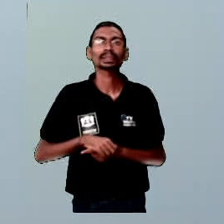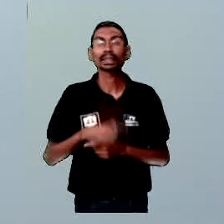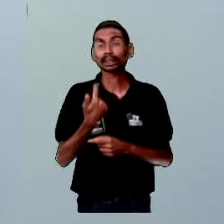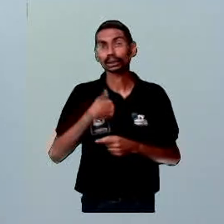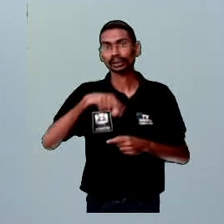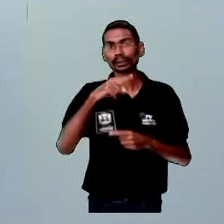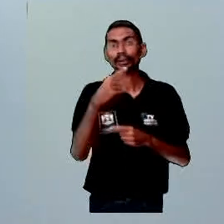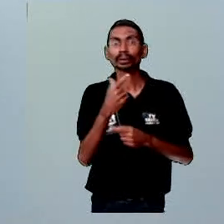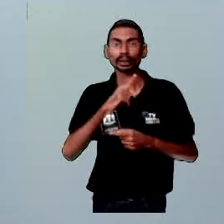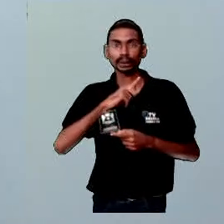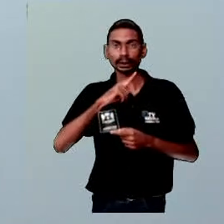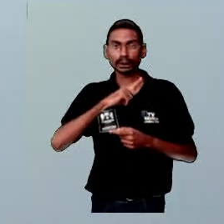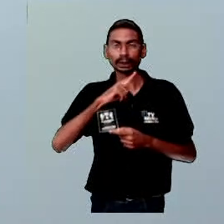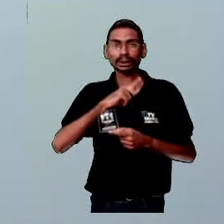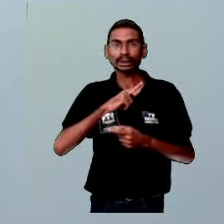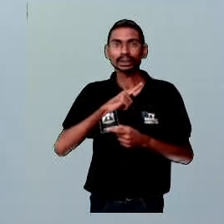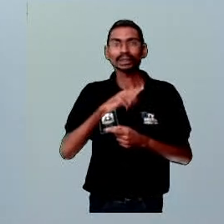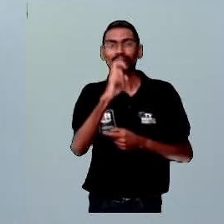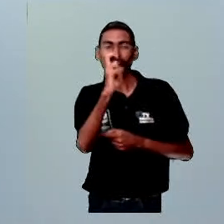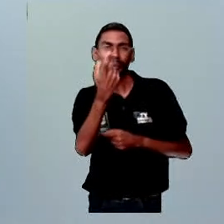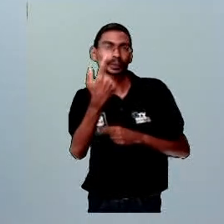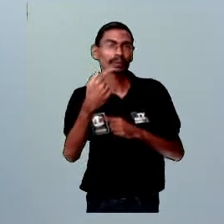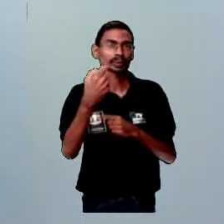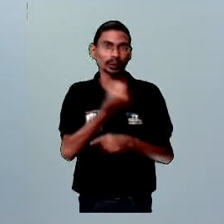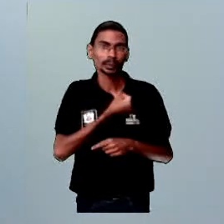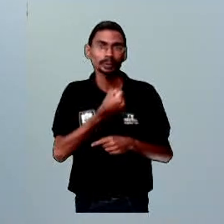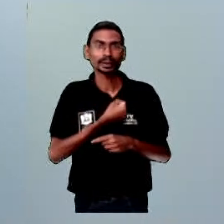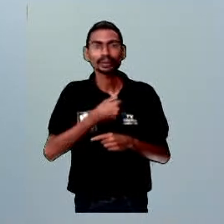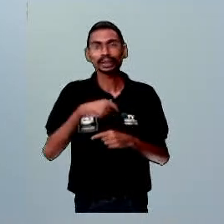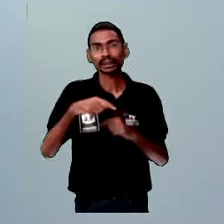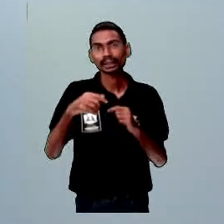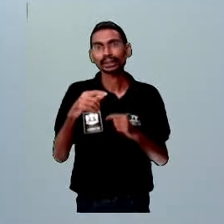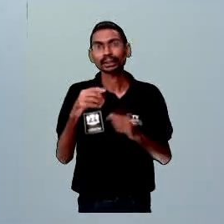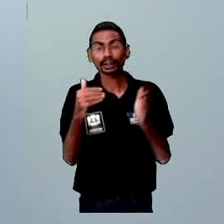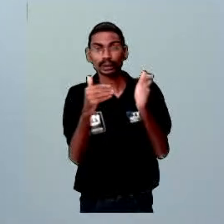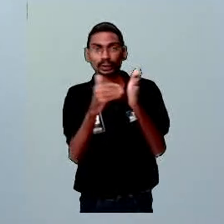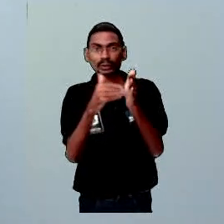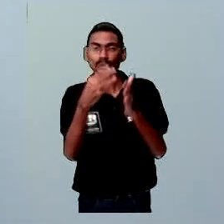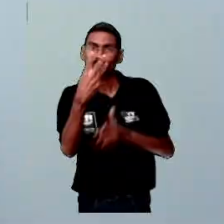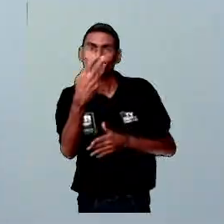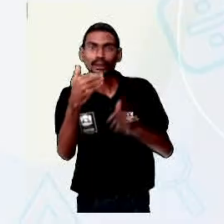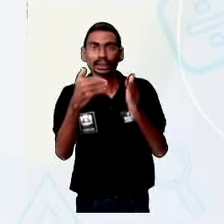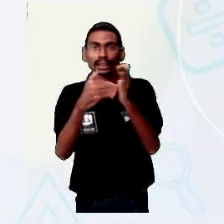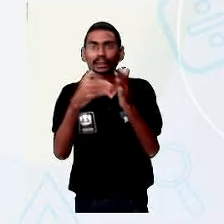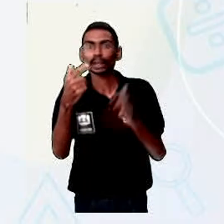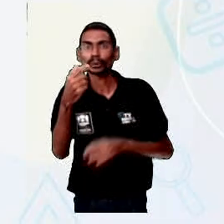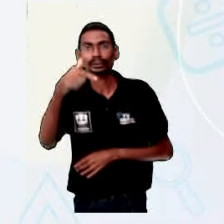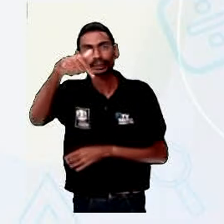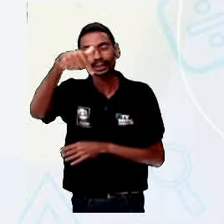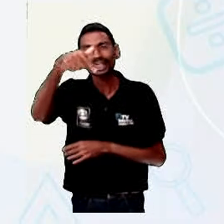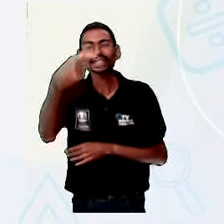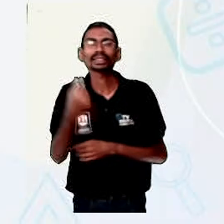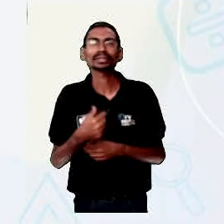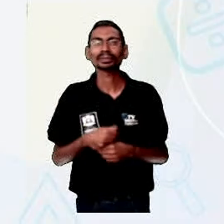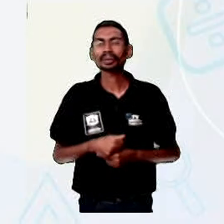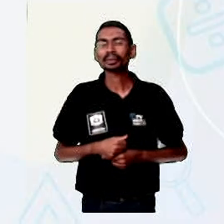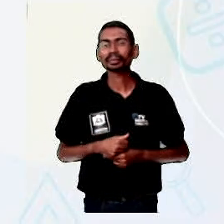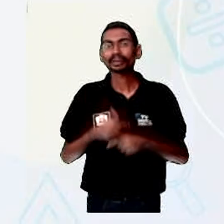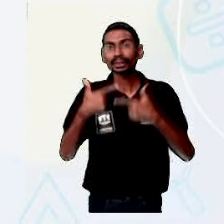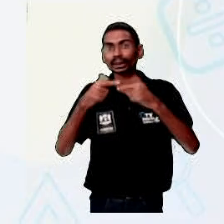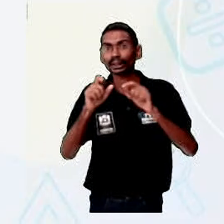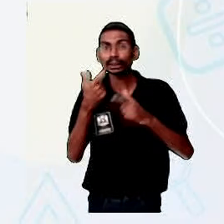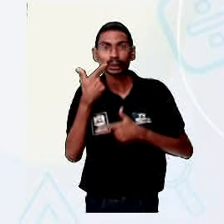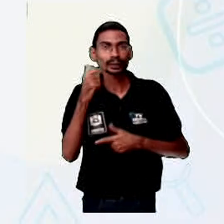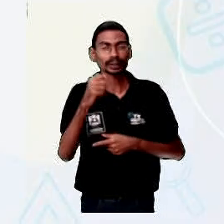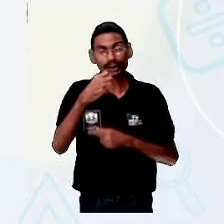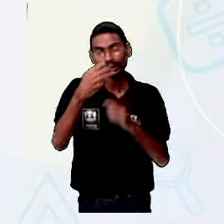que estão do 3 até o 7. E aí, nessa linguagem, a gente precisa entender que de 3 a